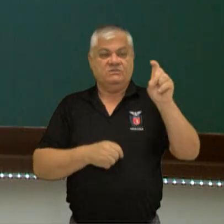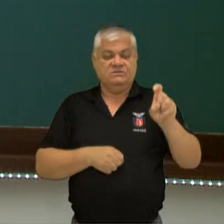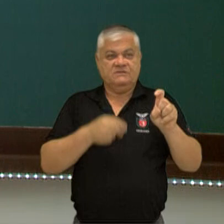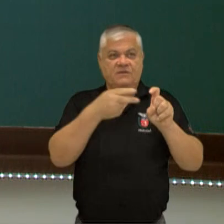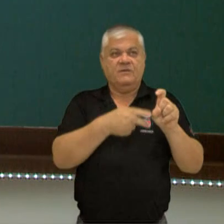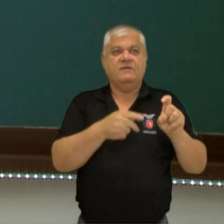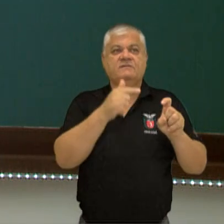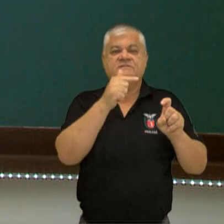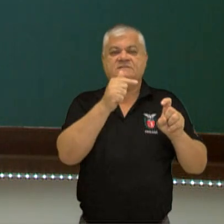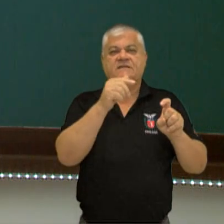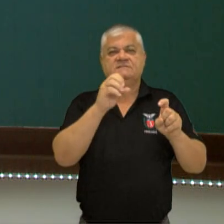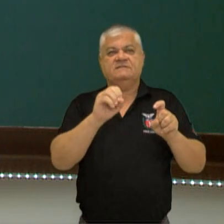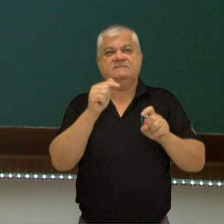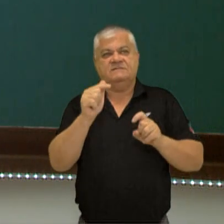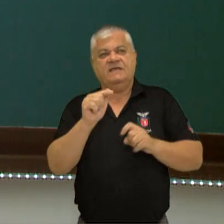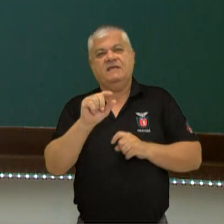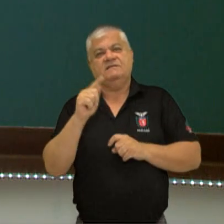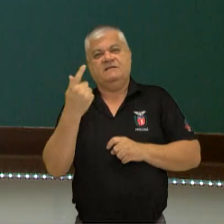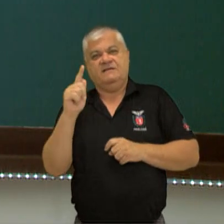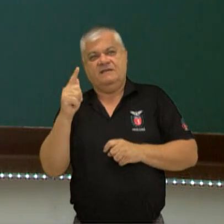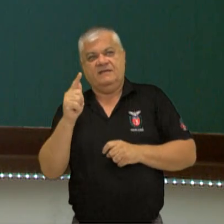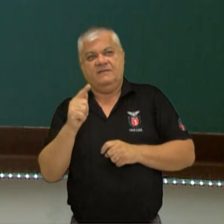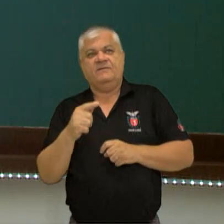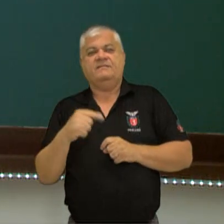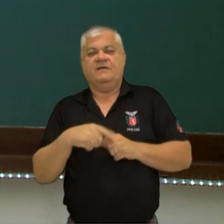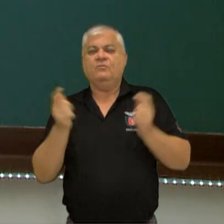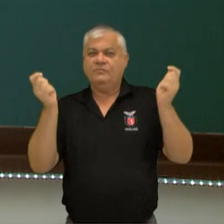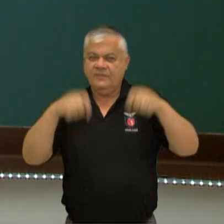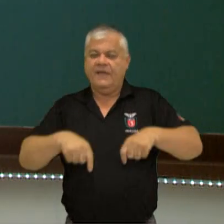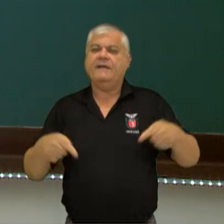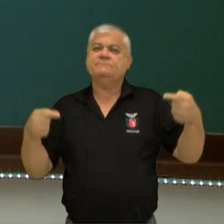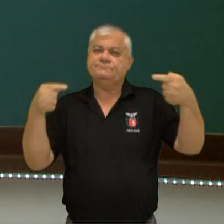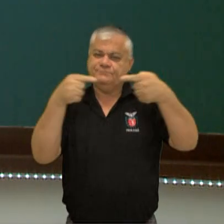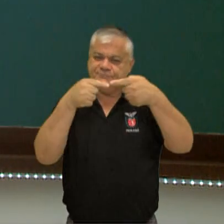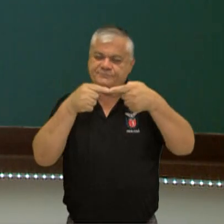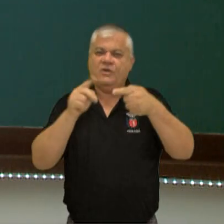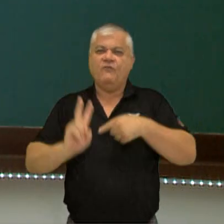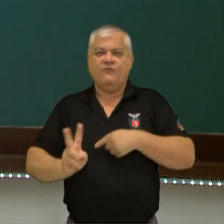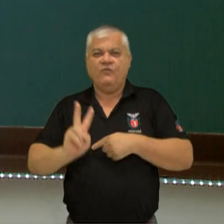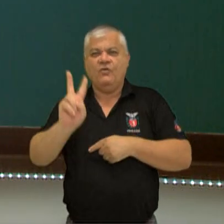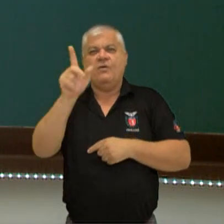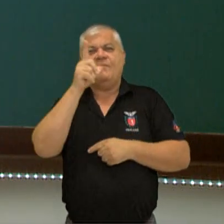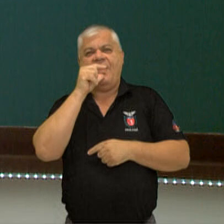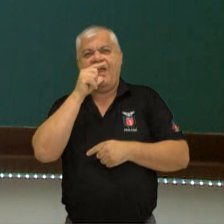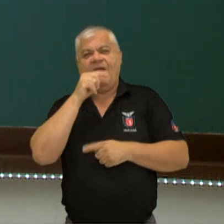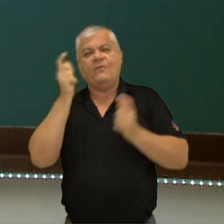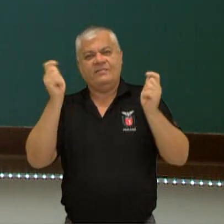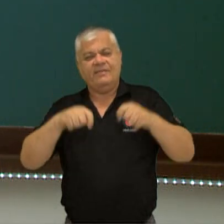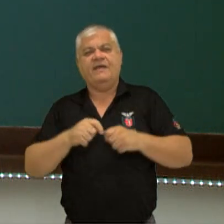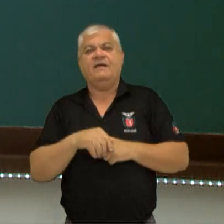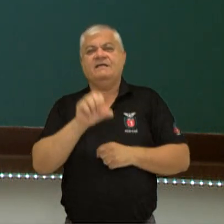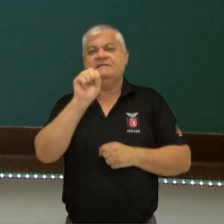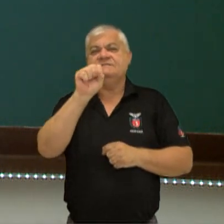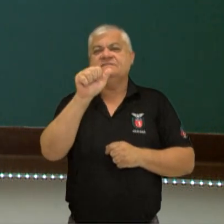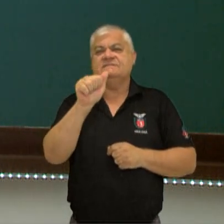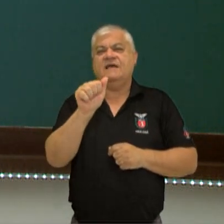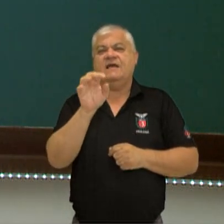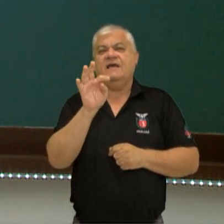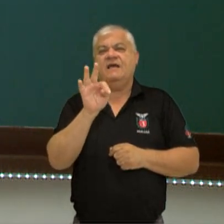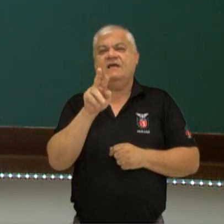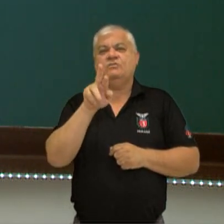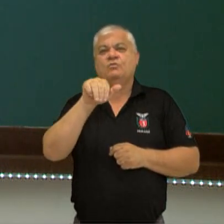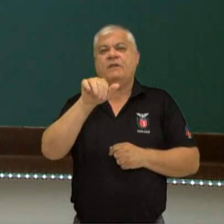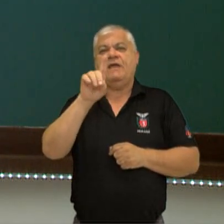exatos 707, ou seja, está dentro da capacidade do volume de água, a solução é saturada. Ou a